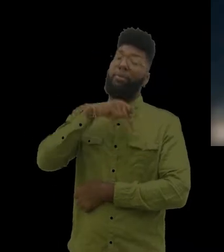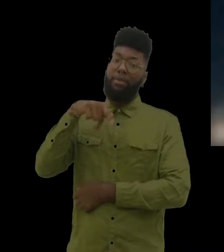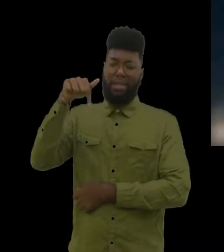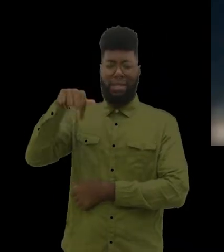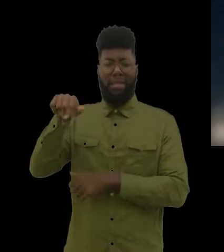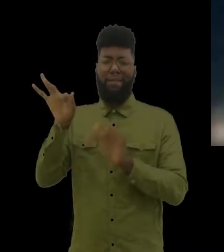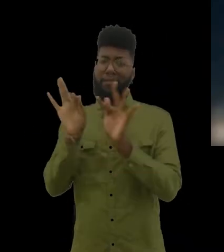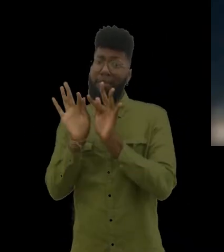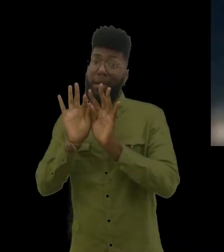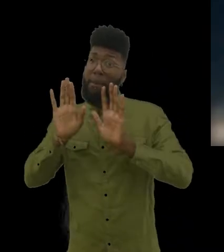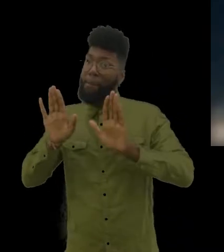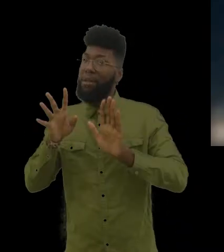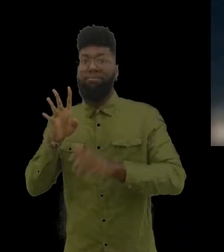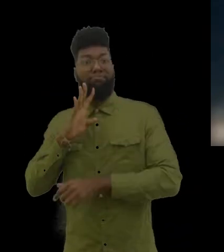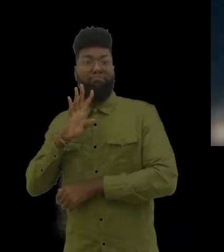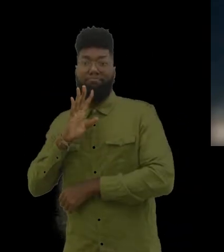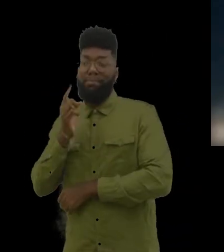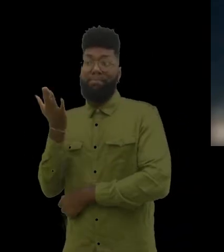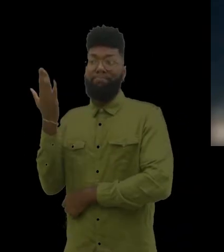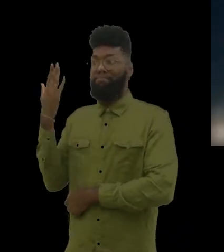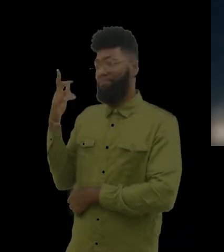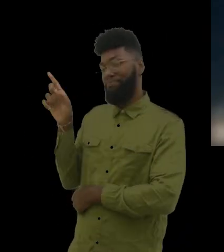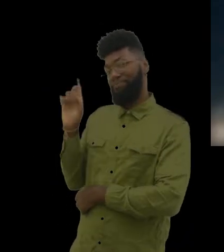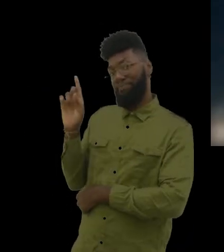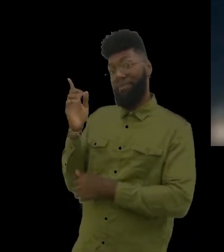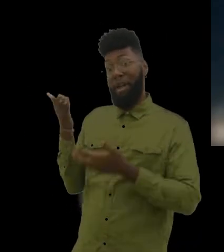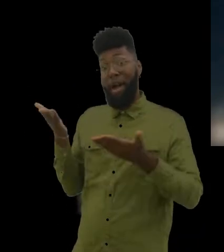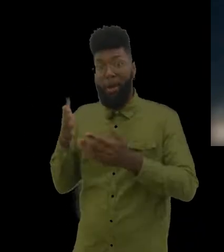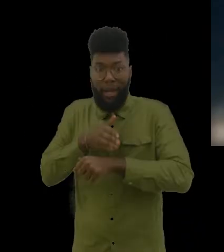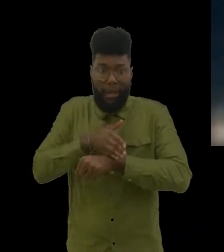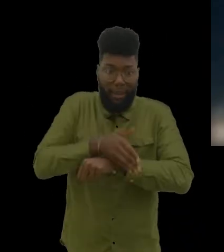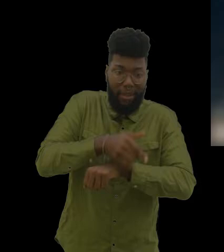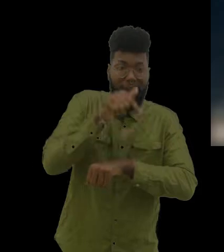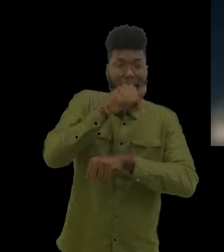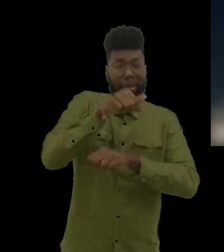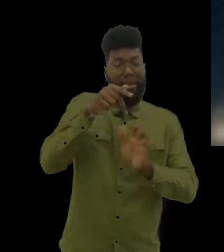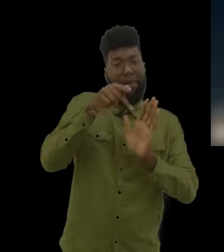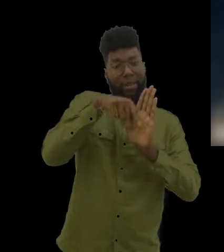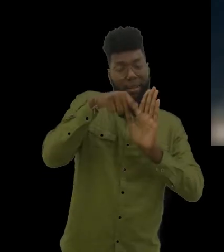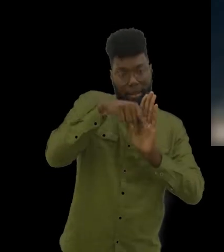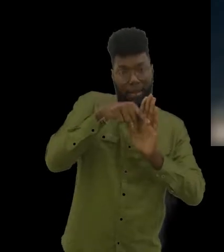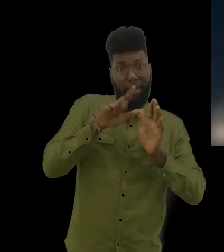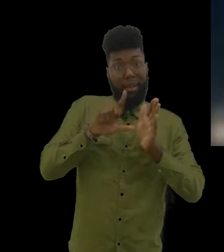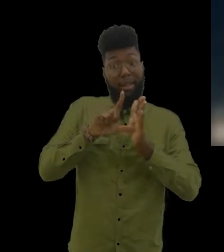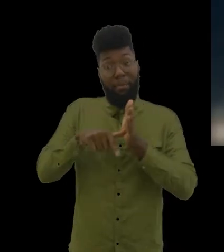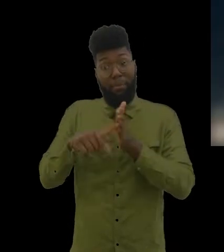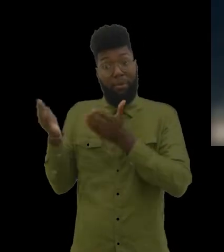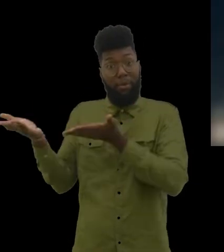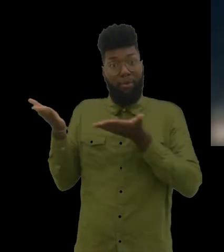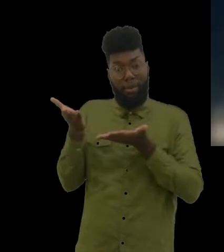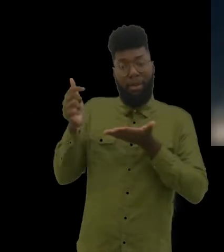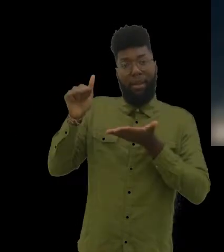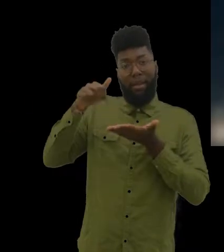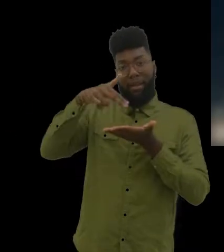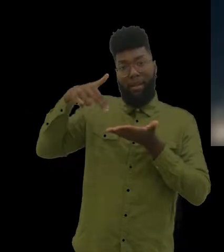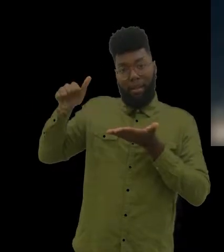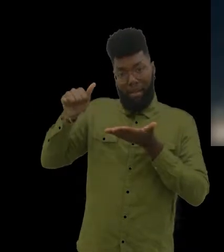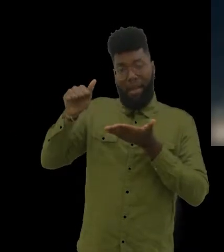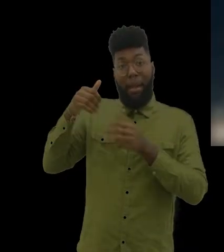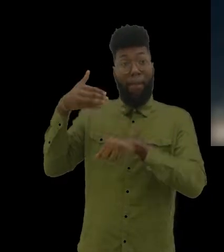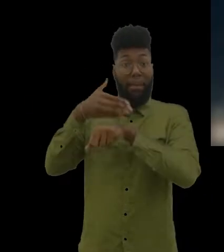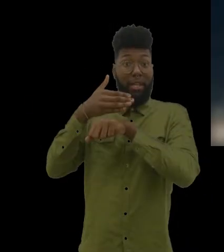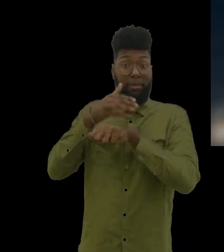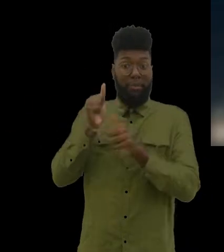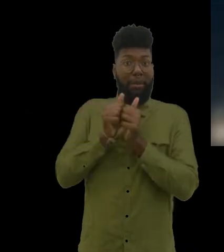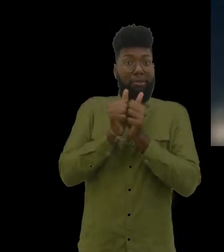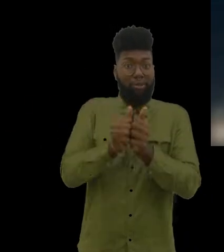E, enfim, acabei entrando no projeto e logo em seguida trouxe a Ana aí para compor, né, esse projeto com a